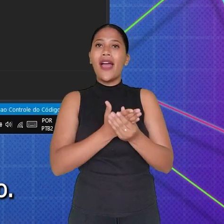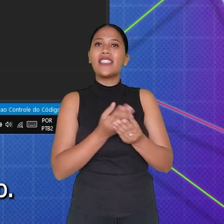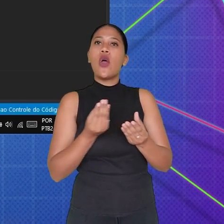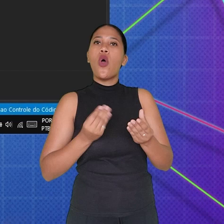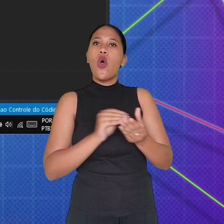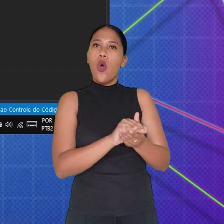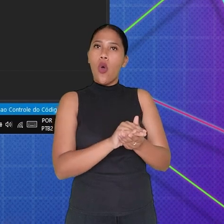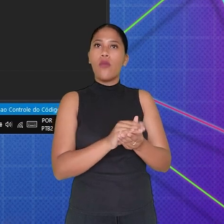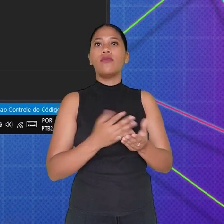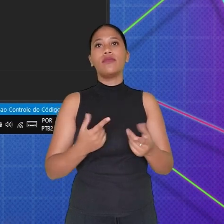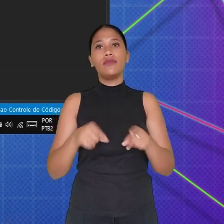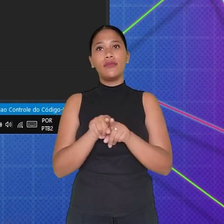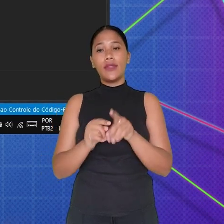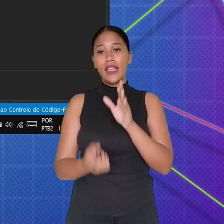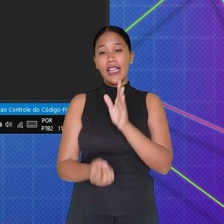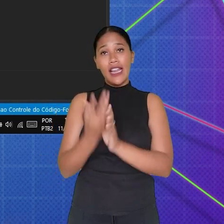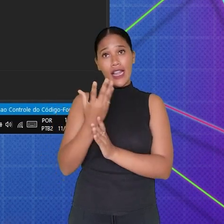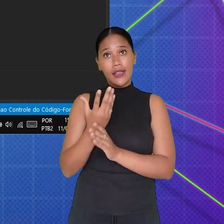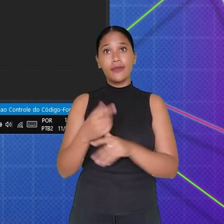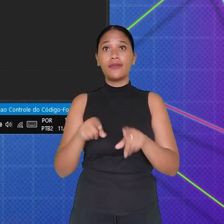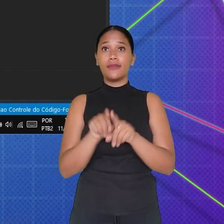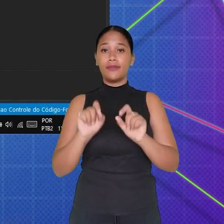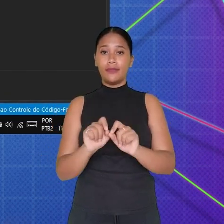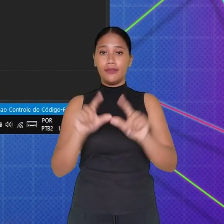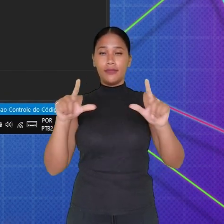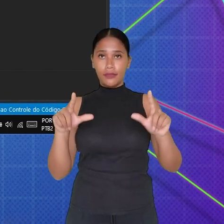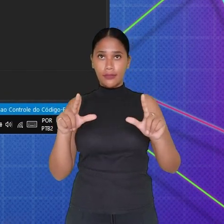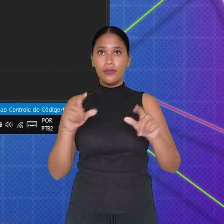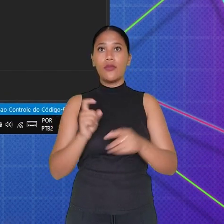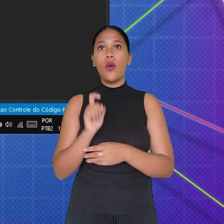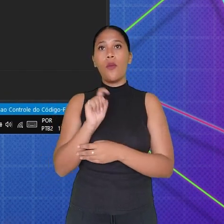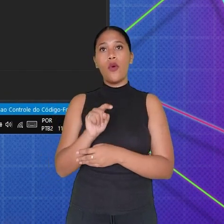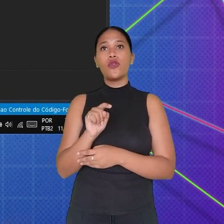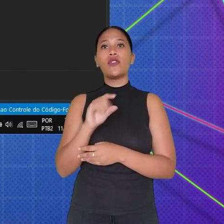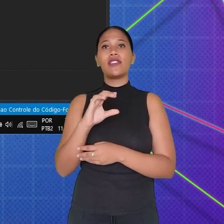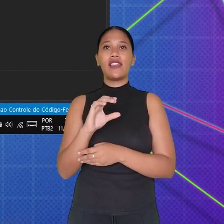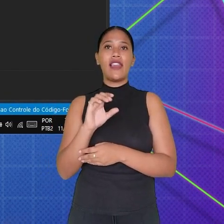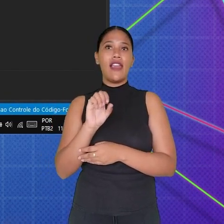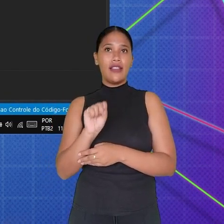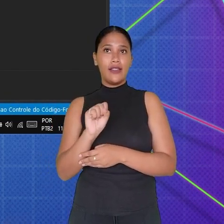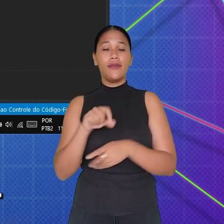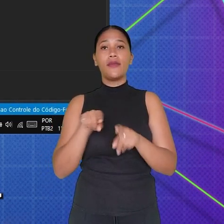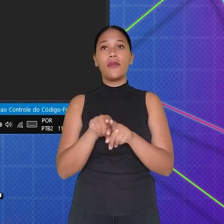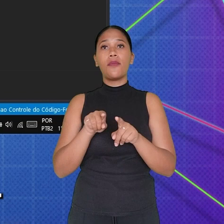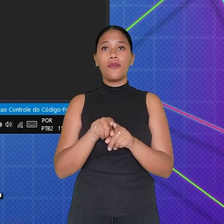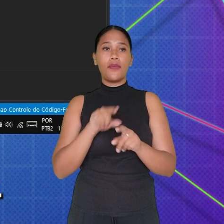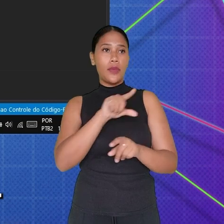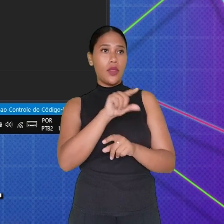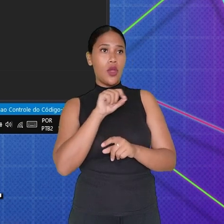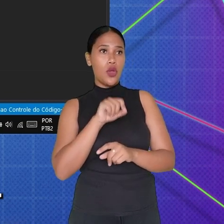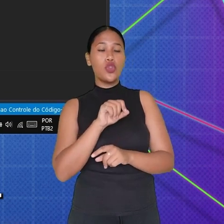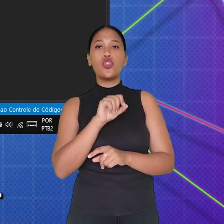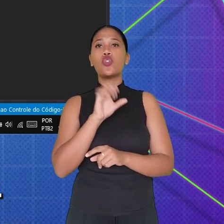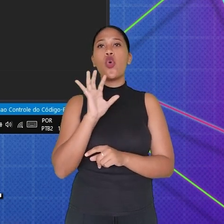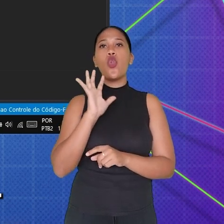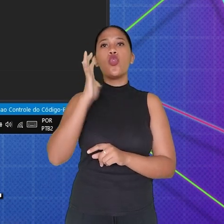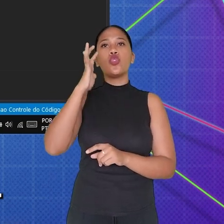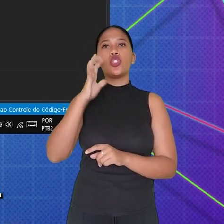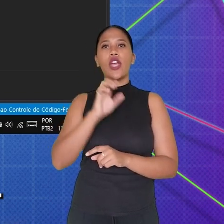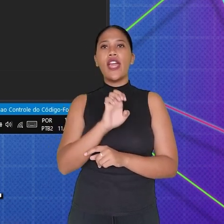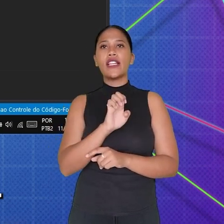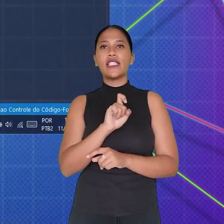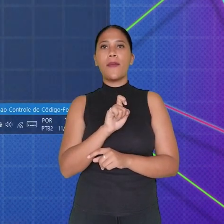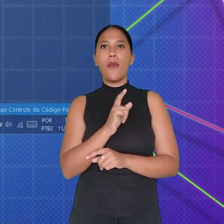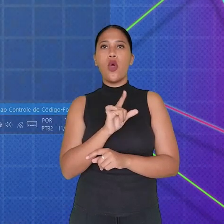projeto. Escreva o código na classe Program, clique em Start ou pressione F5 para iniciar o aplicativo e executar o